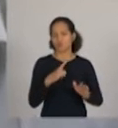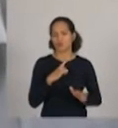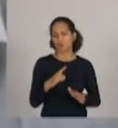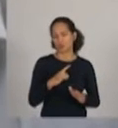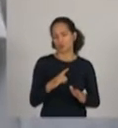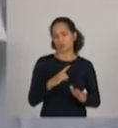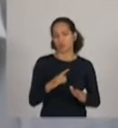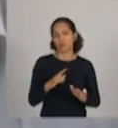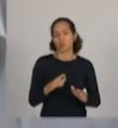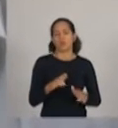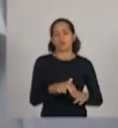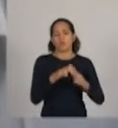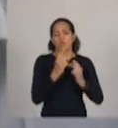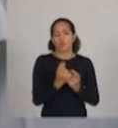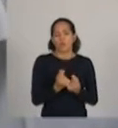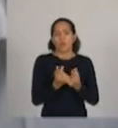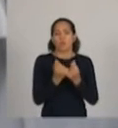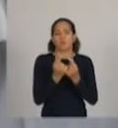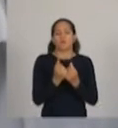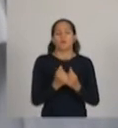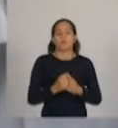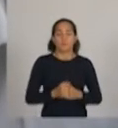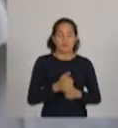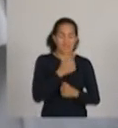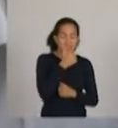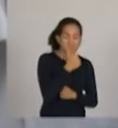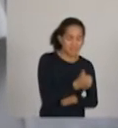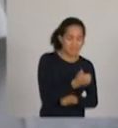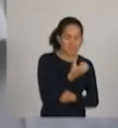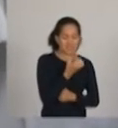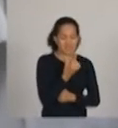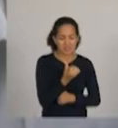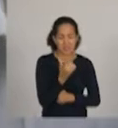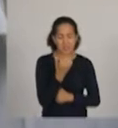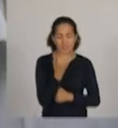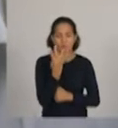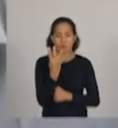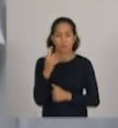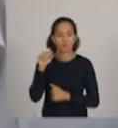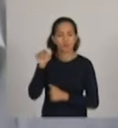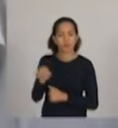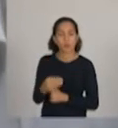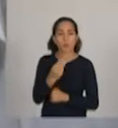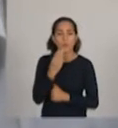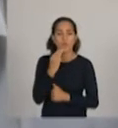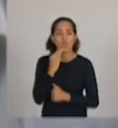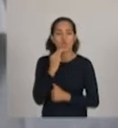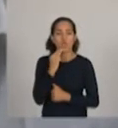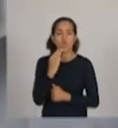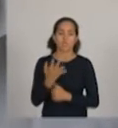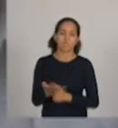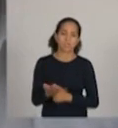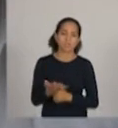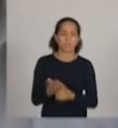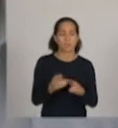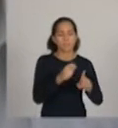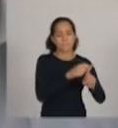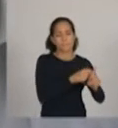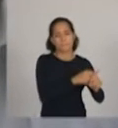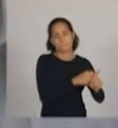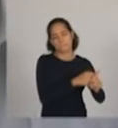nosso dinheiro, ao nosso erário, em 164 milhões em operações entre março